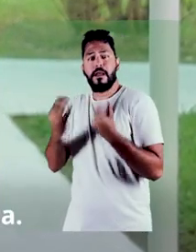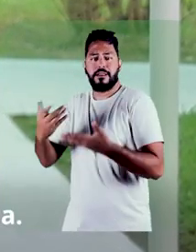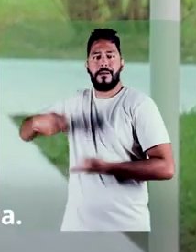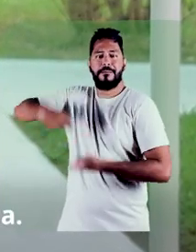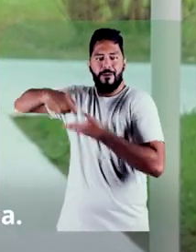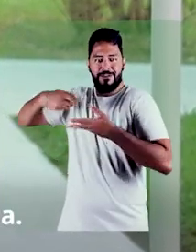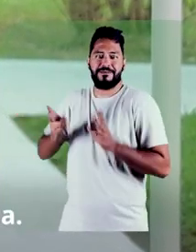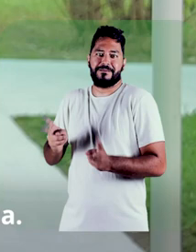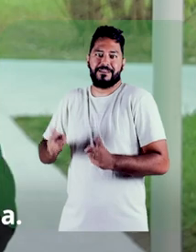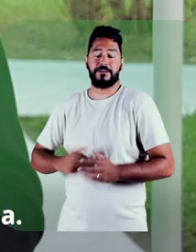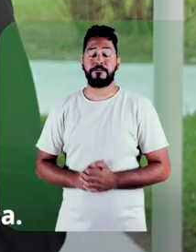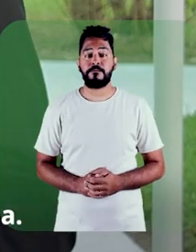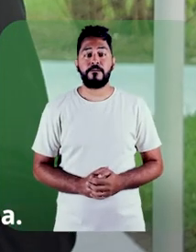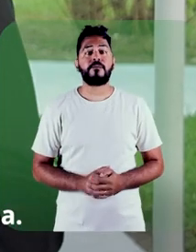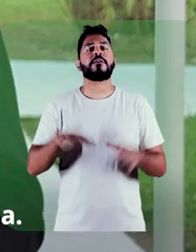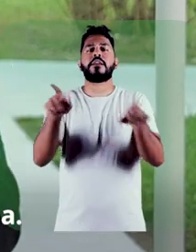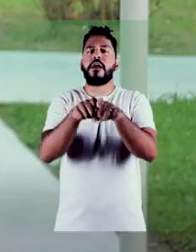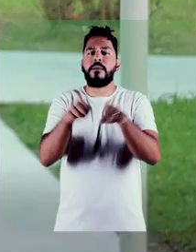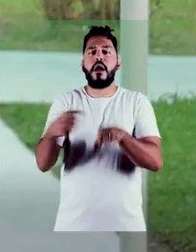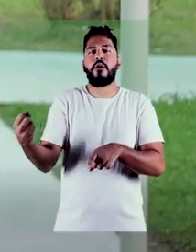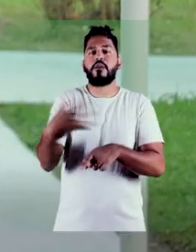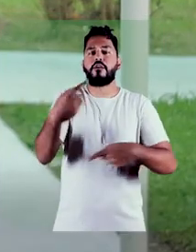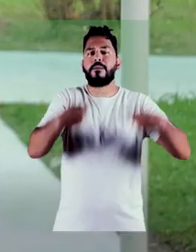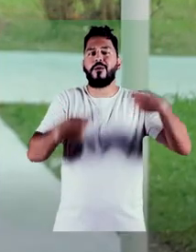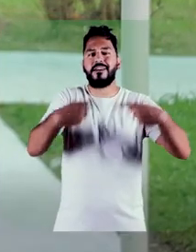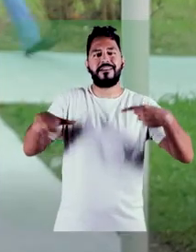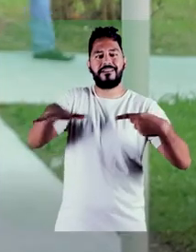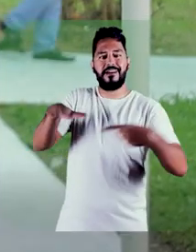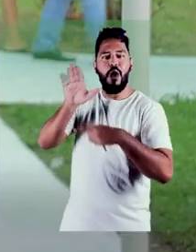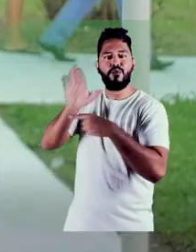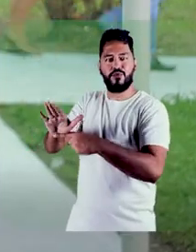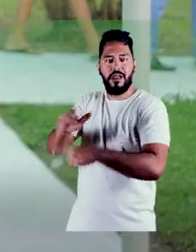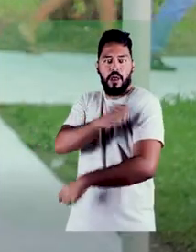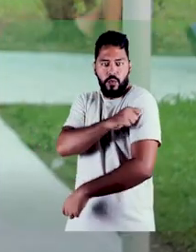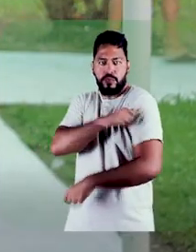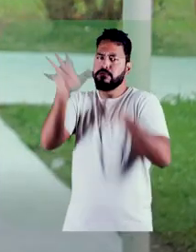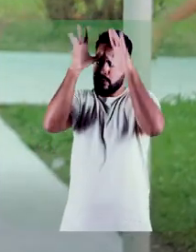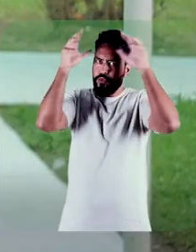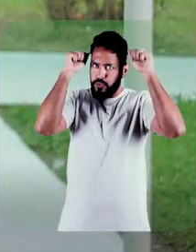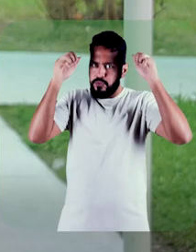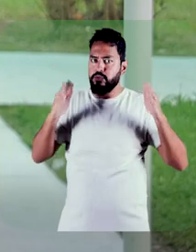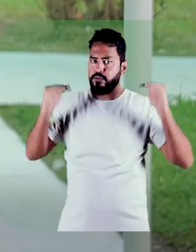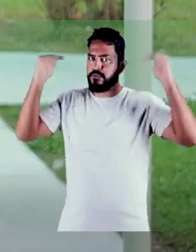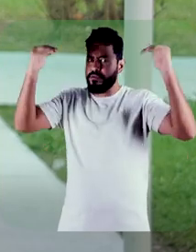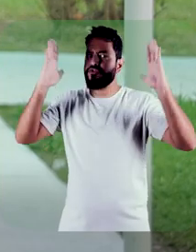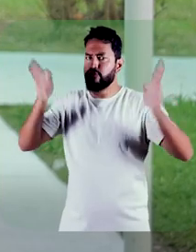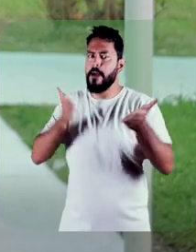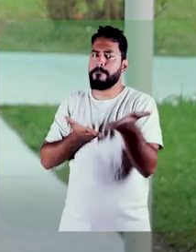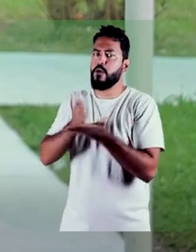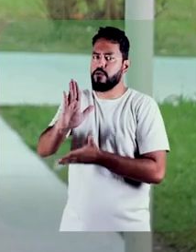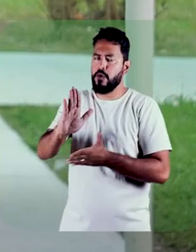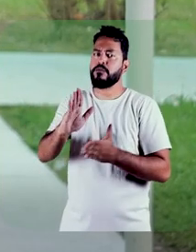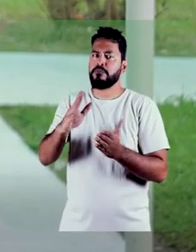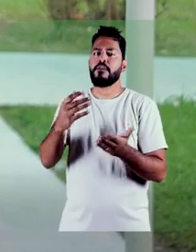análise social para a concessão do Bolsa Permanência. A nova política de assistência estudantil, que foi aprovada pelo Conselho Superior e deve